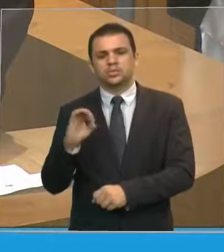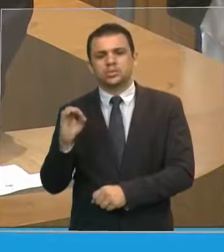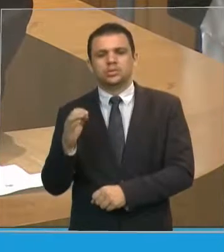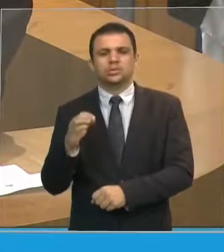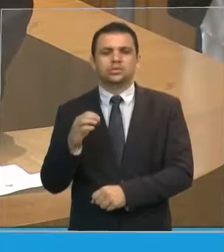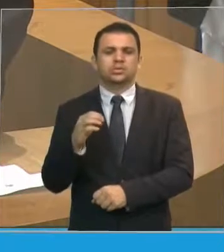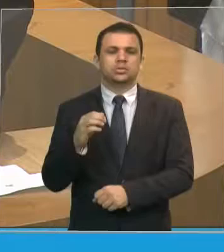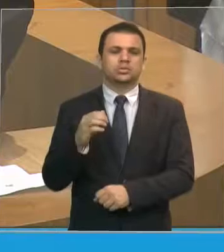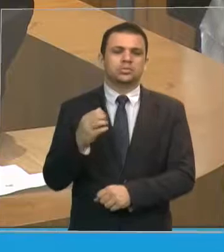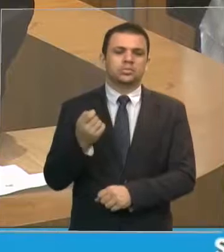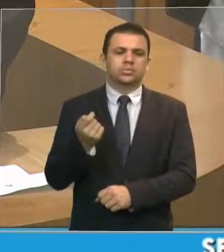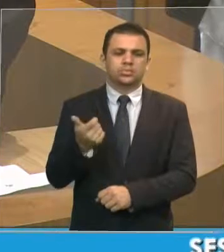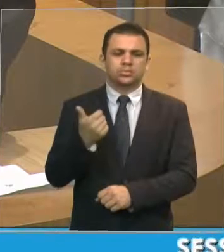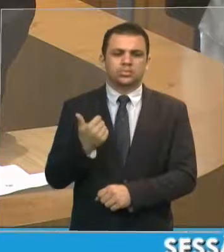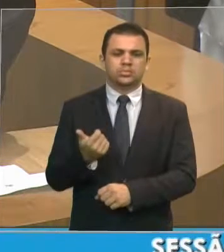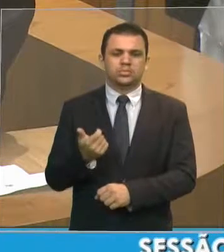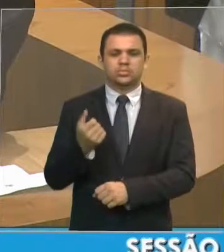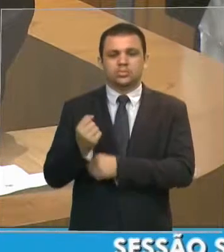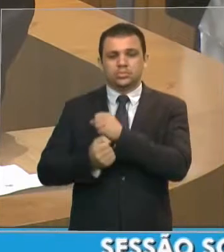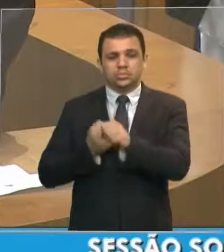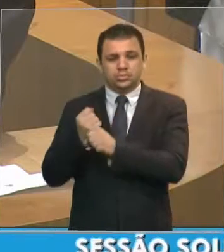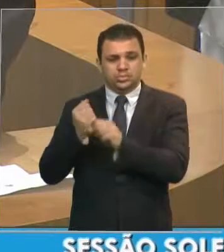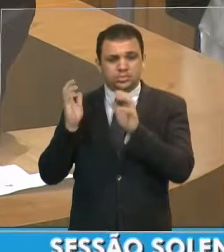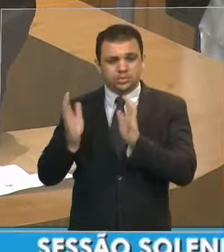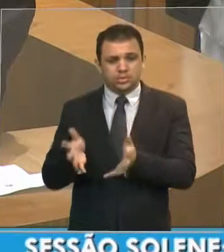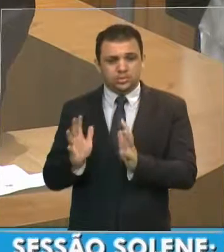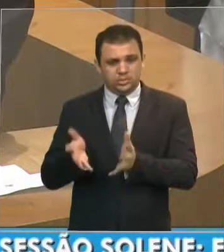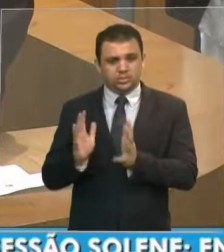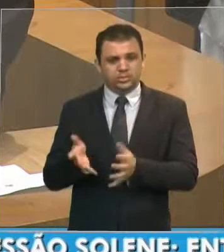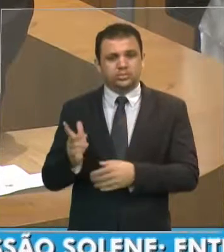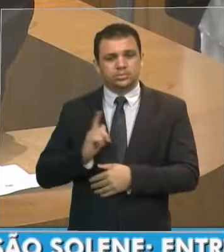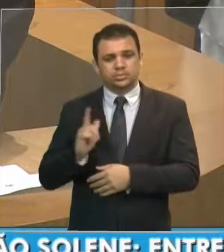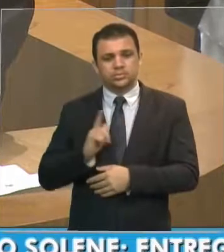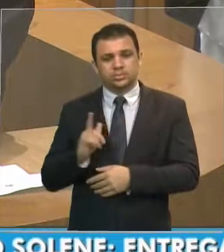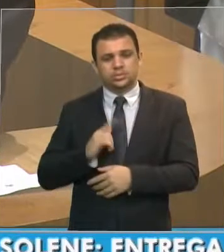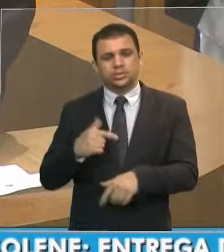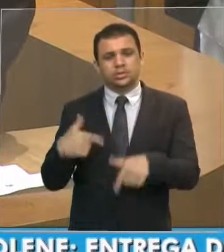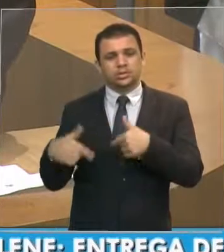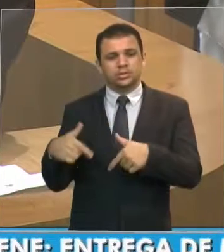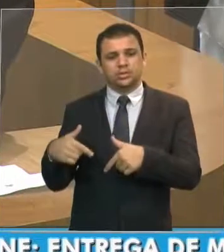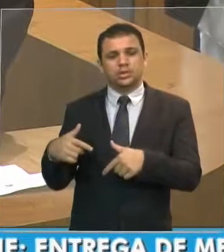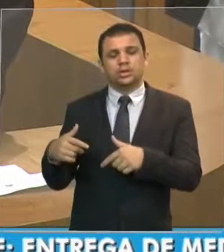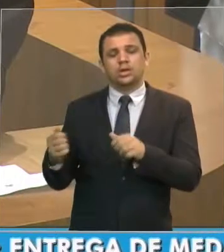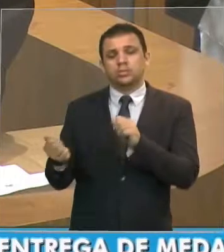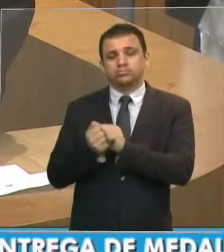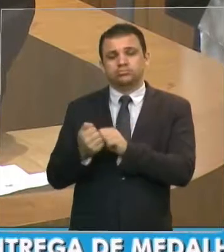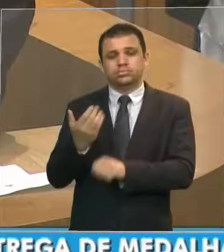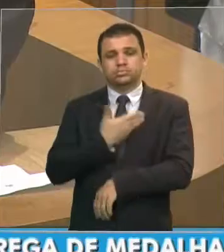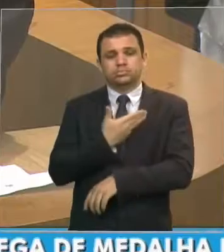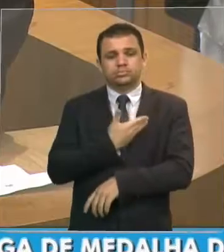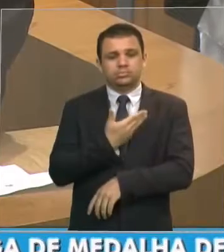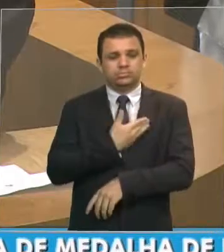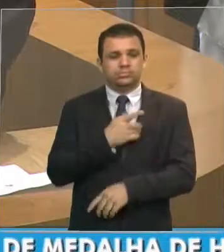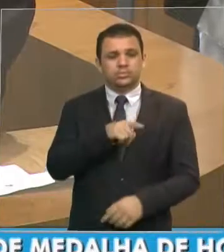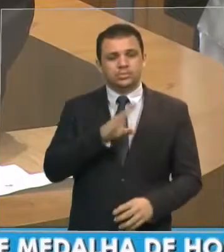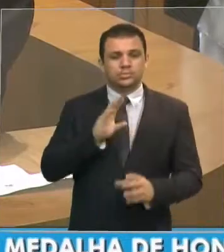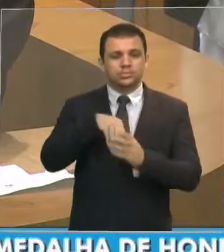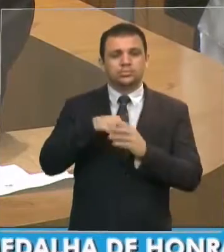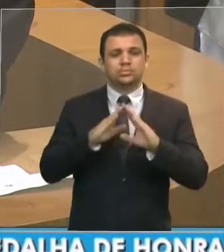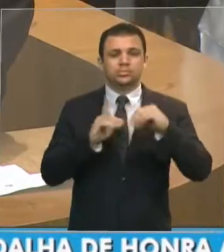com Dalete e a sua família Gonçalves, uma família também marcante.